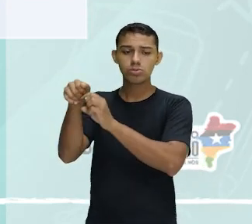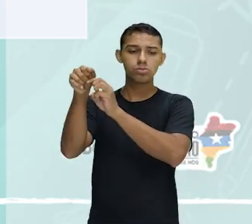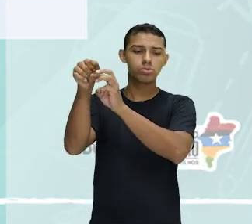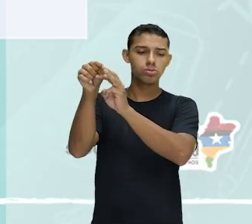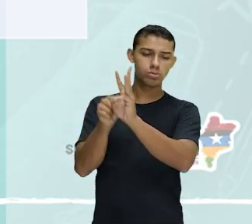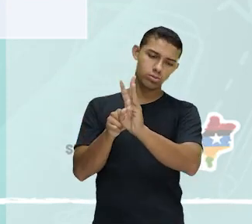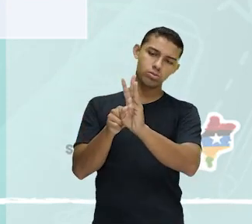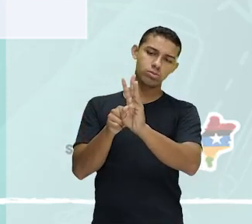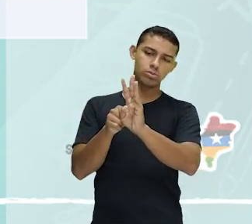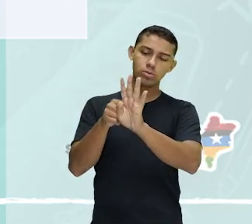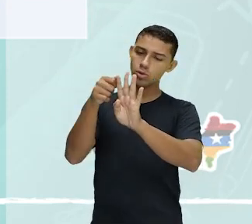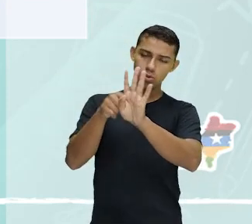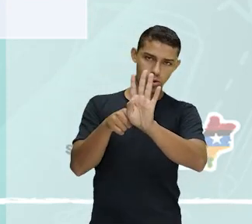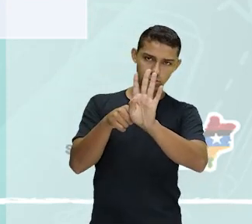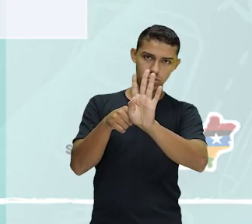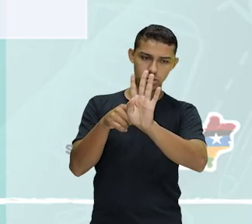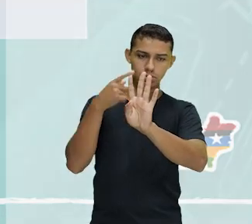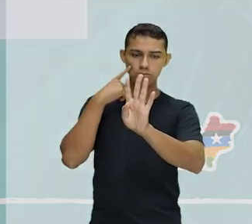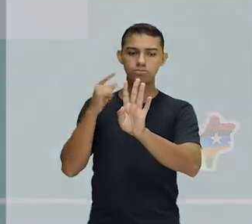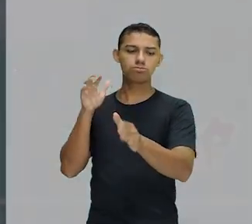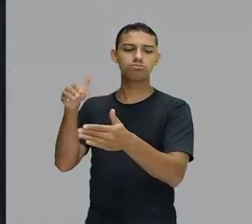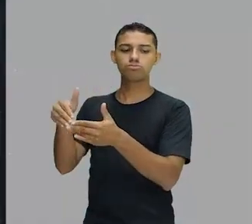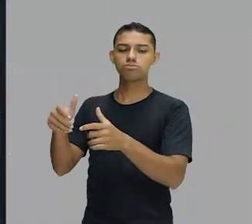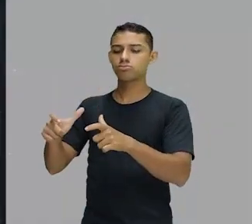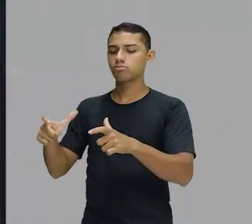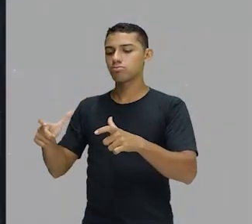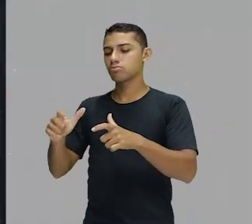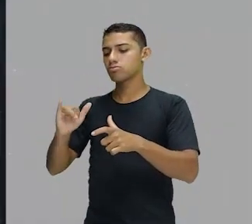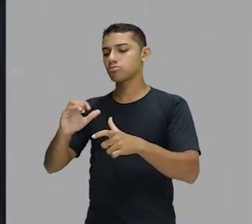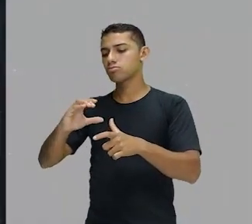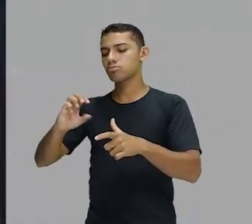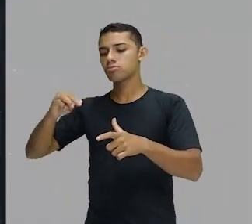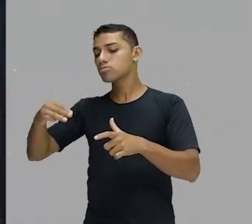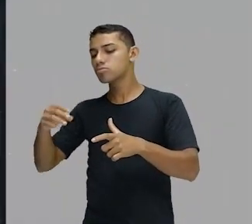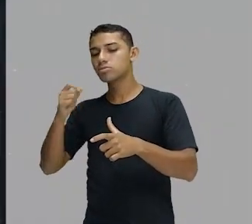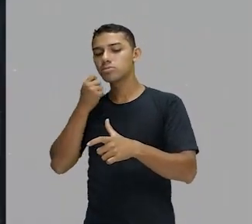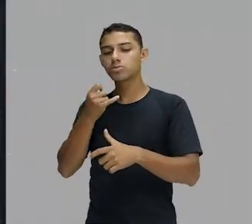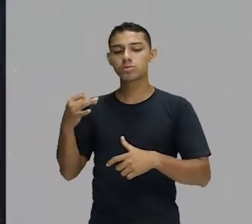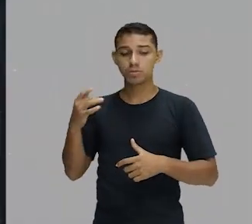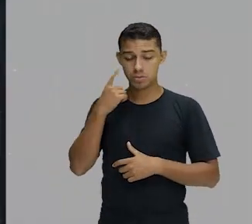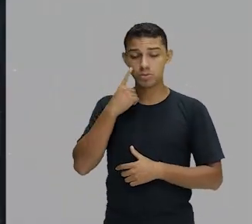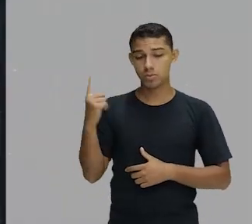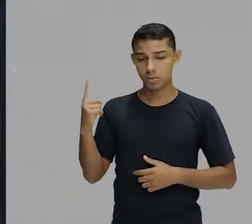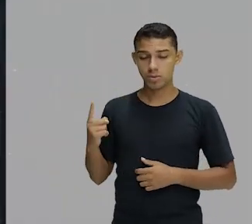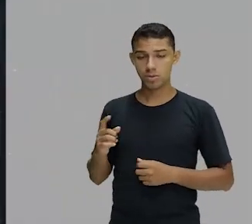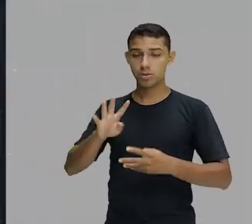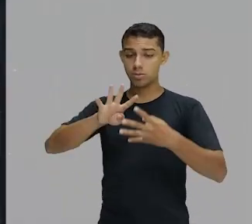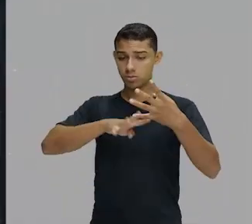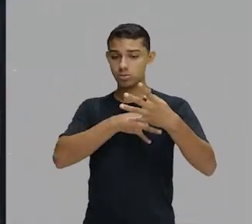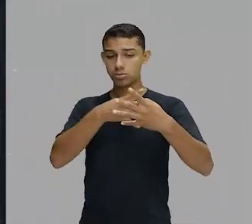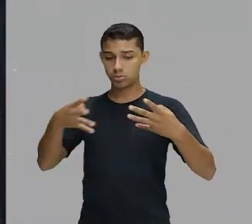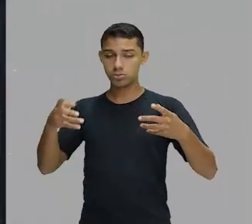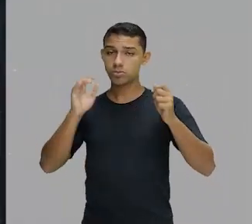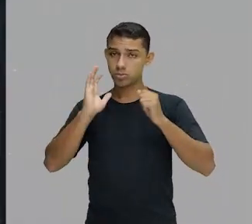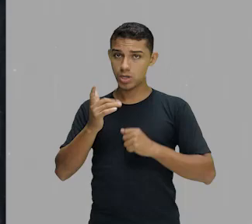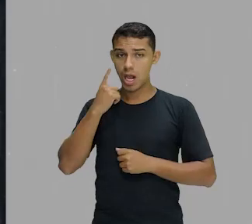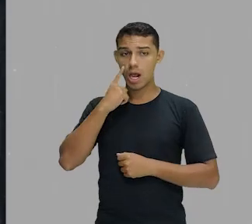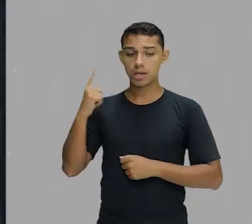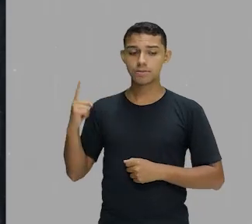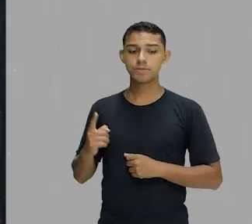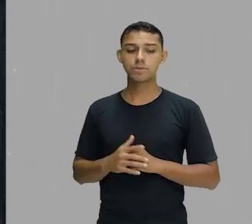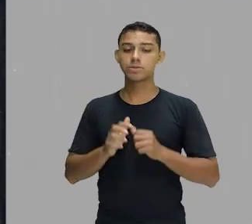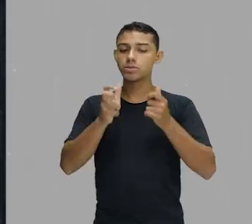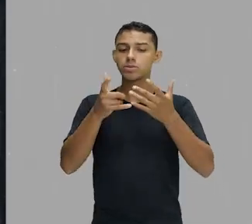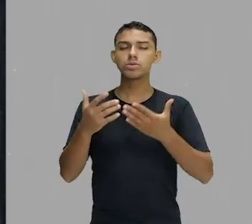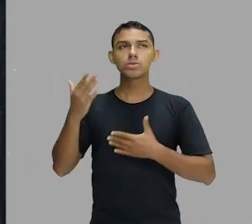de sobrevivência, que é de 4 meses? Bom, aqui, como suporte, nós já montamos uma tabela. Essa tabela